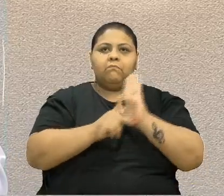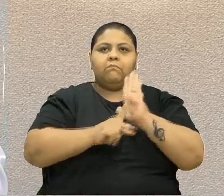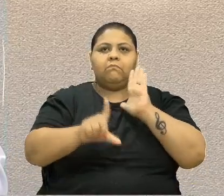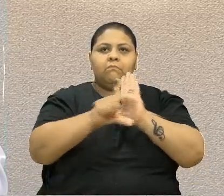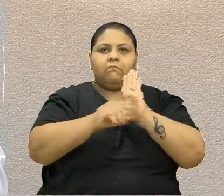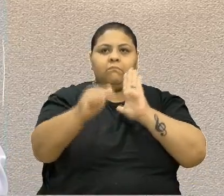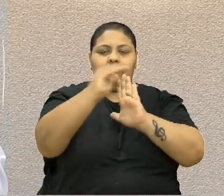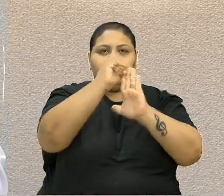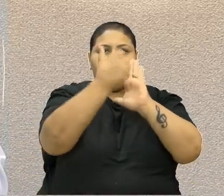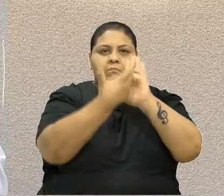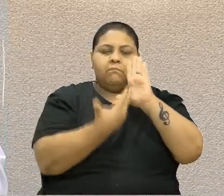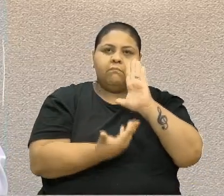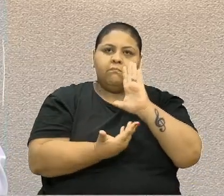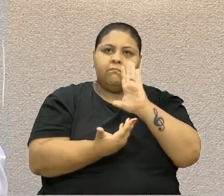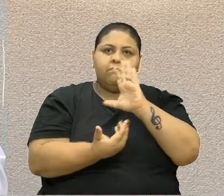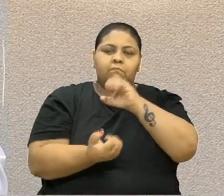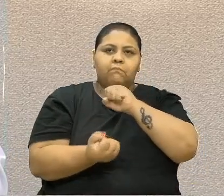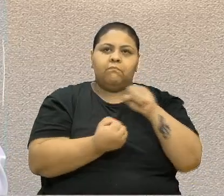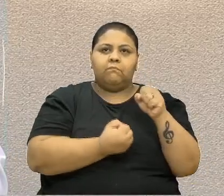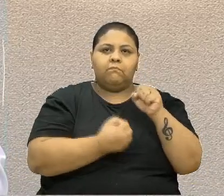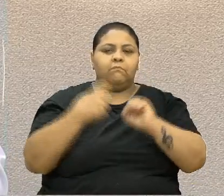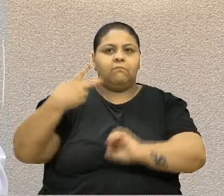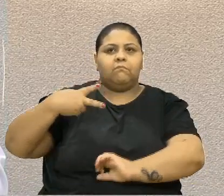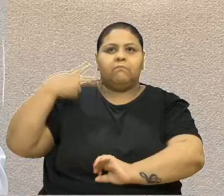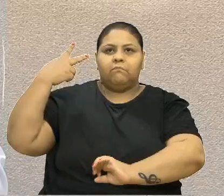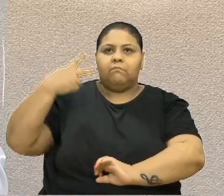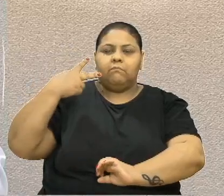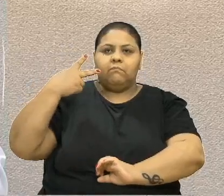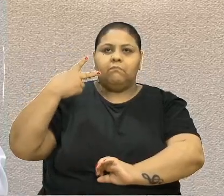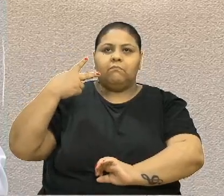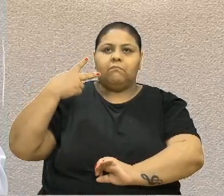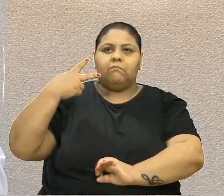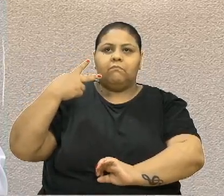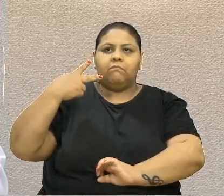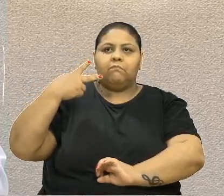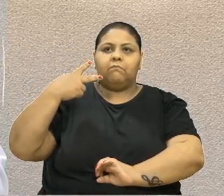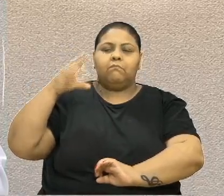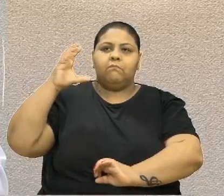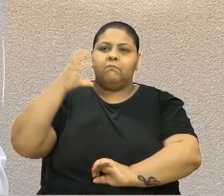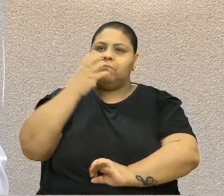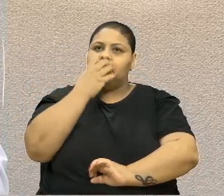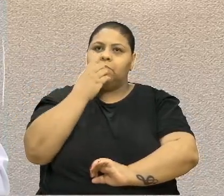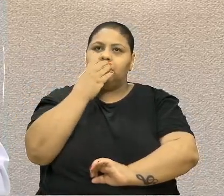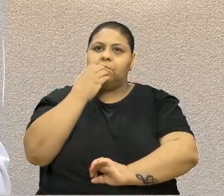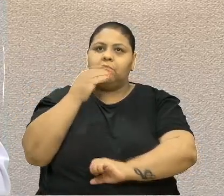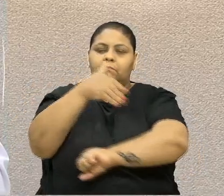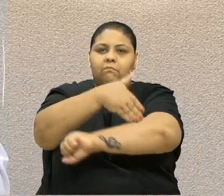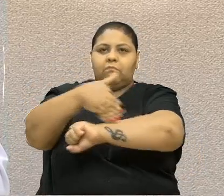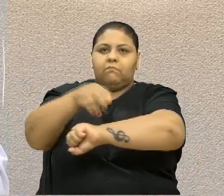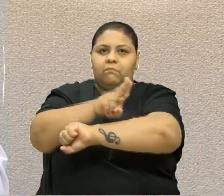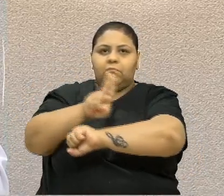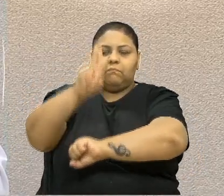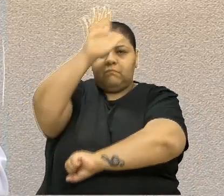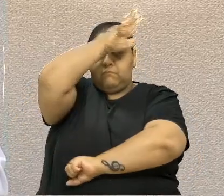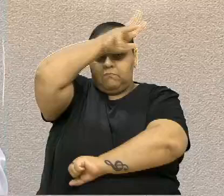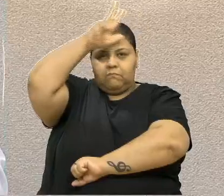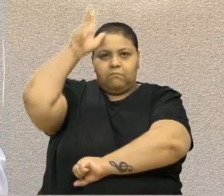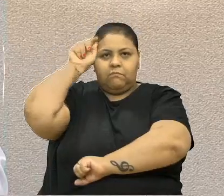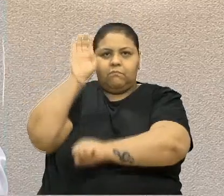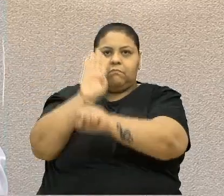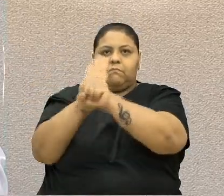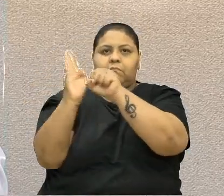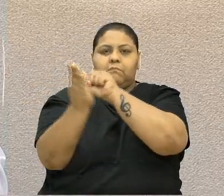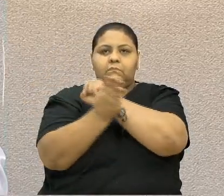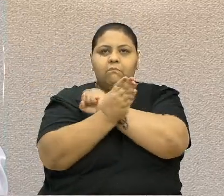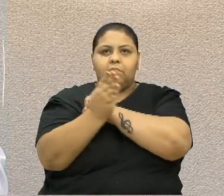lei supramencionado, de autoria do vereador Gilfredo Otto de Camille Sobrinho, que denomina Via Pública Municipal do bairro